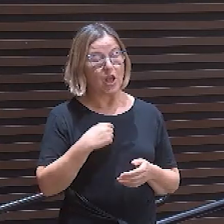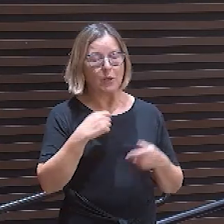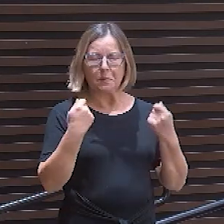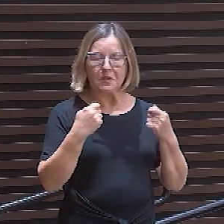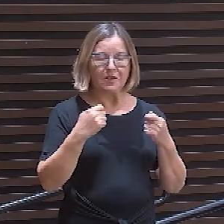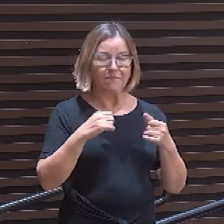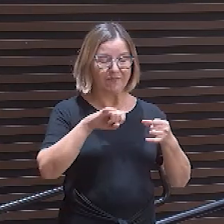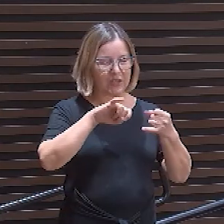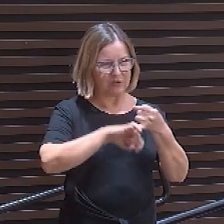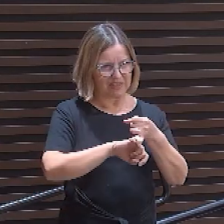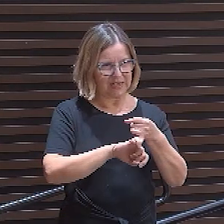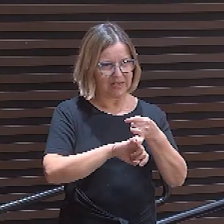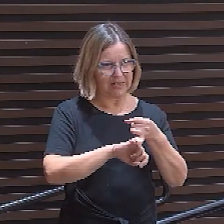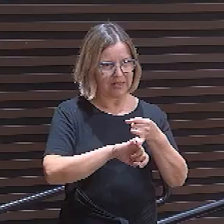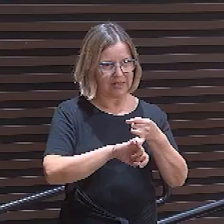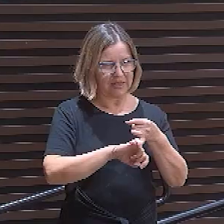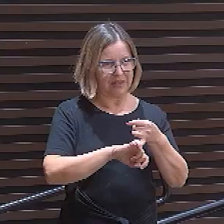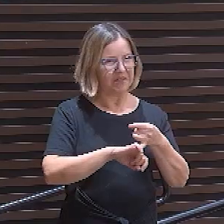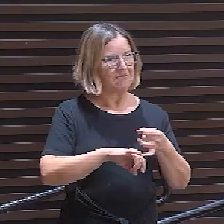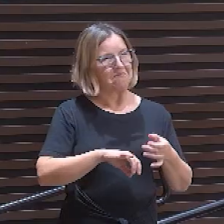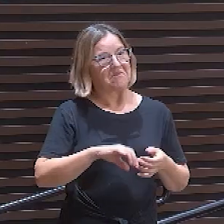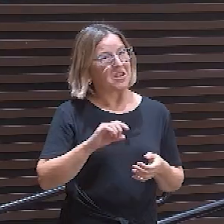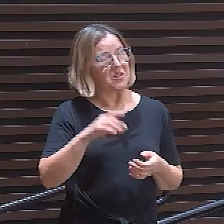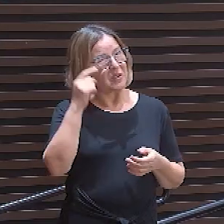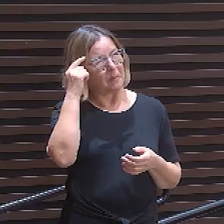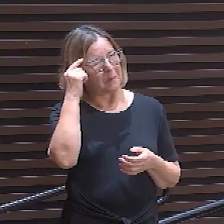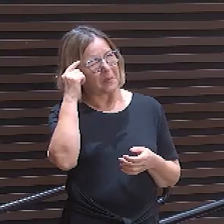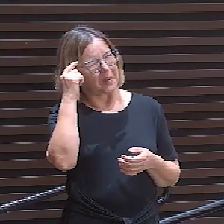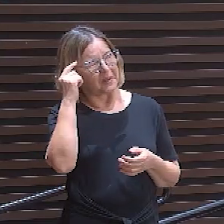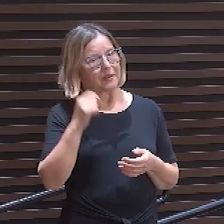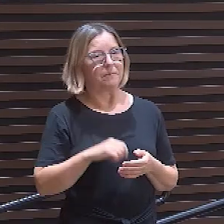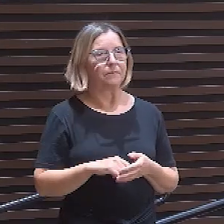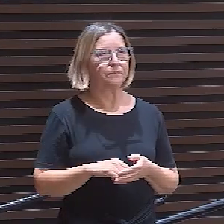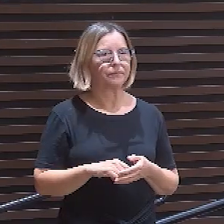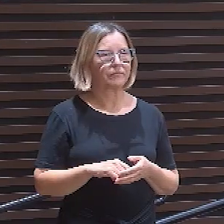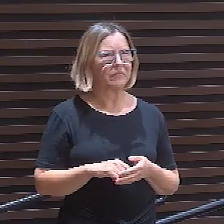Eu não preciso roubar, basta invejar.